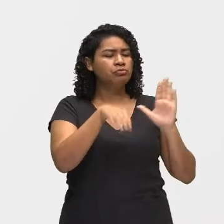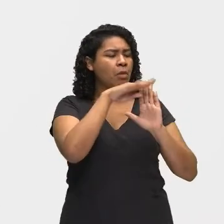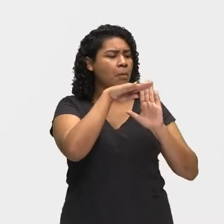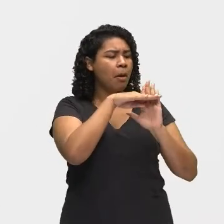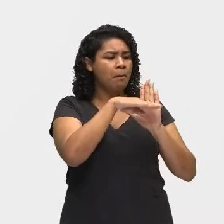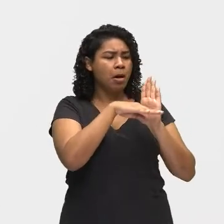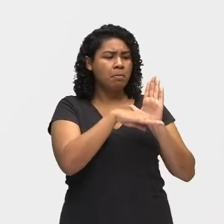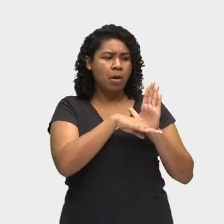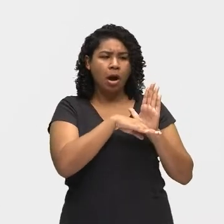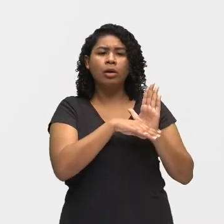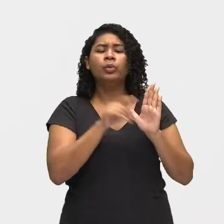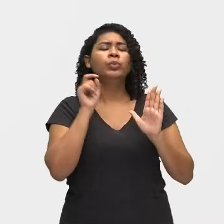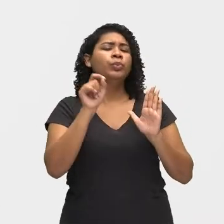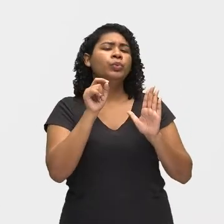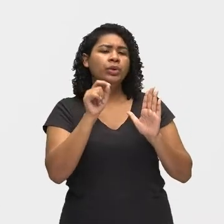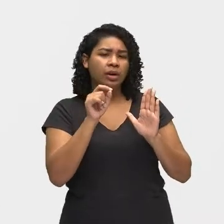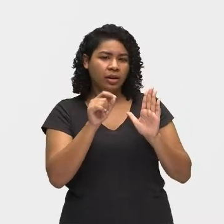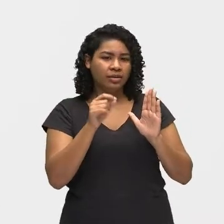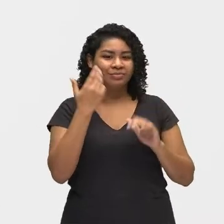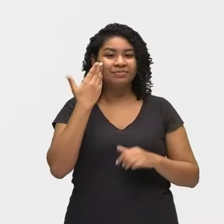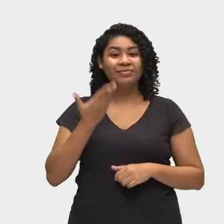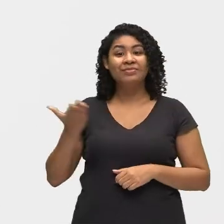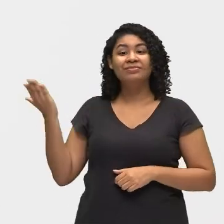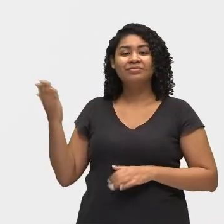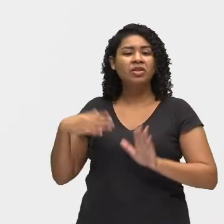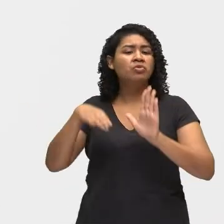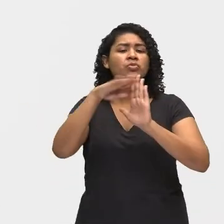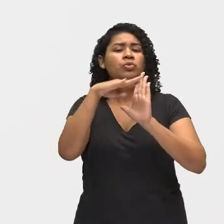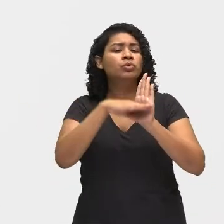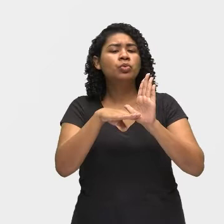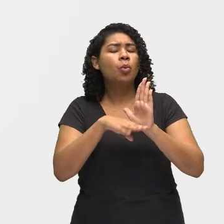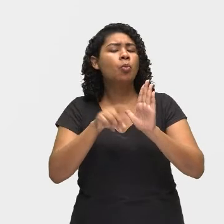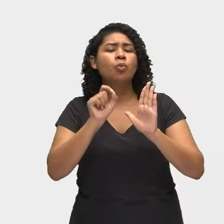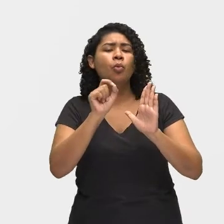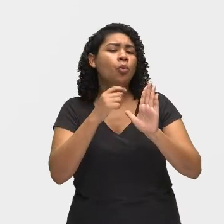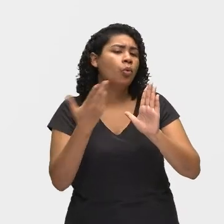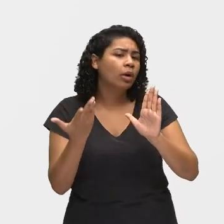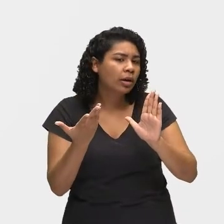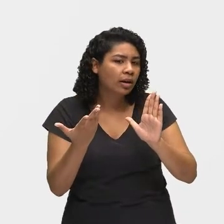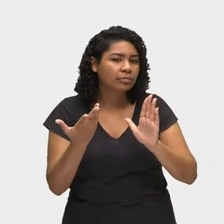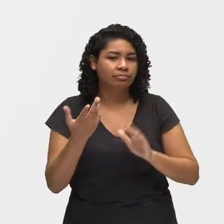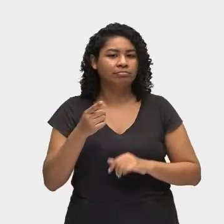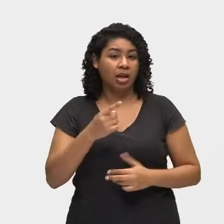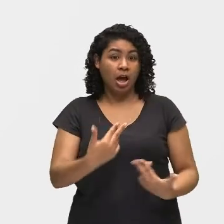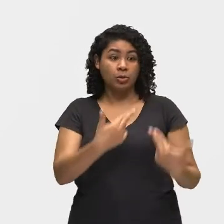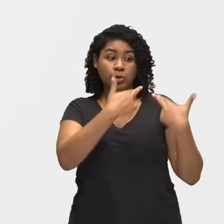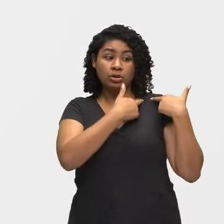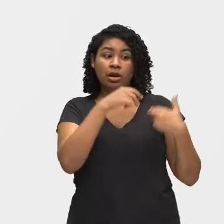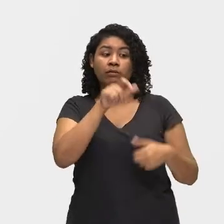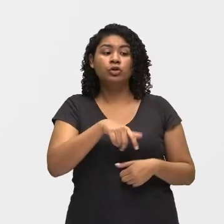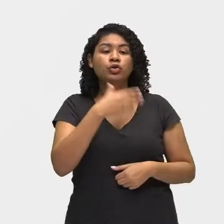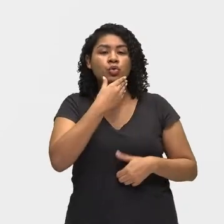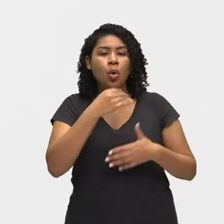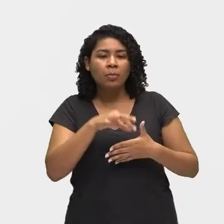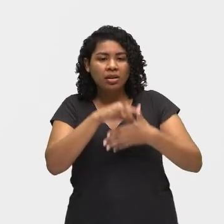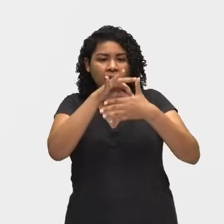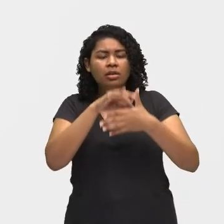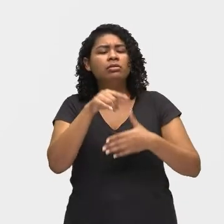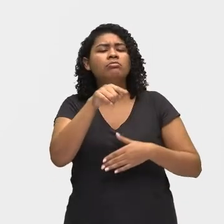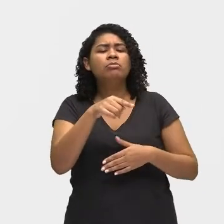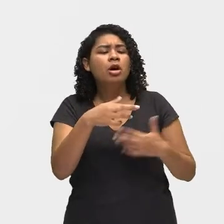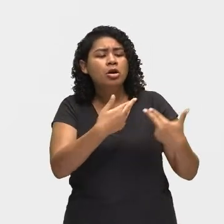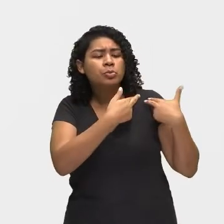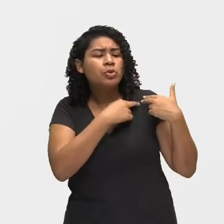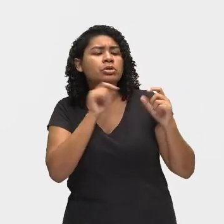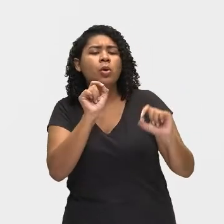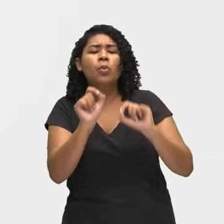dentre as quais, vamos ver então quais eram as funções desse capitão de aldeia. Então, se ele era alguém tão importante, teria que